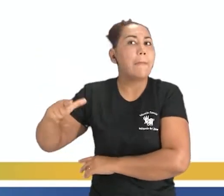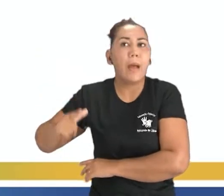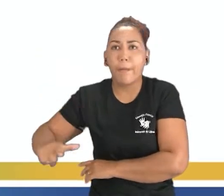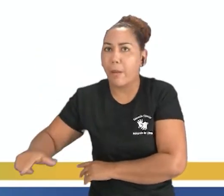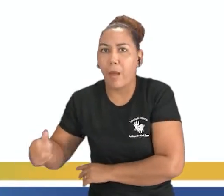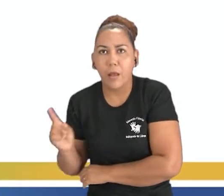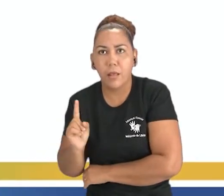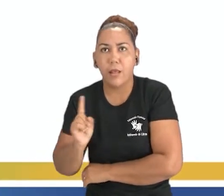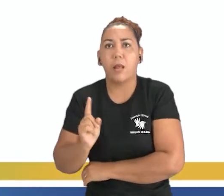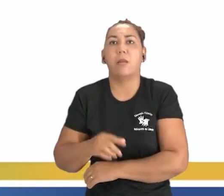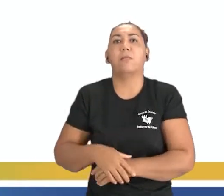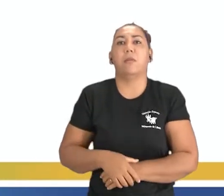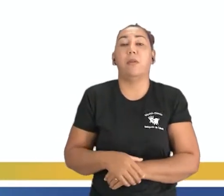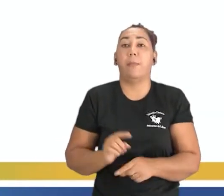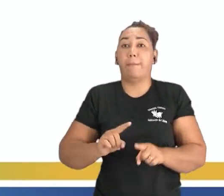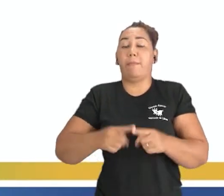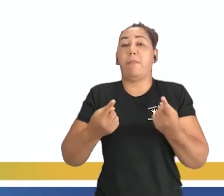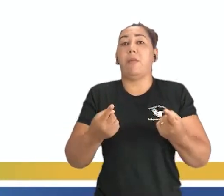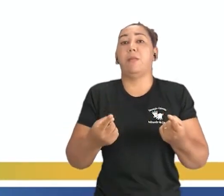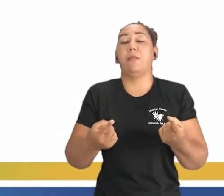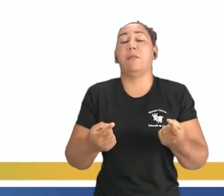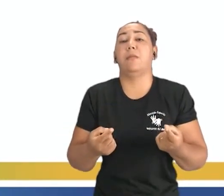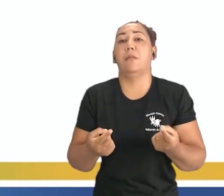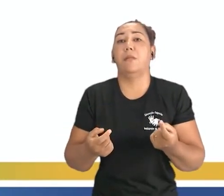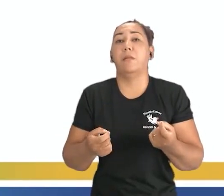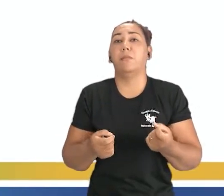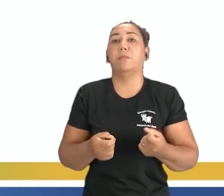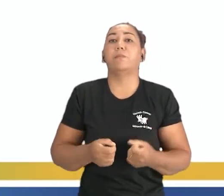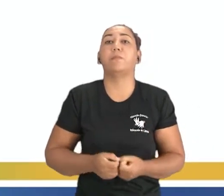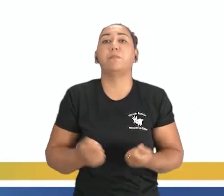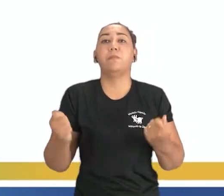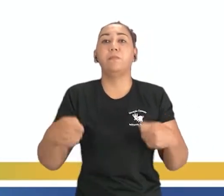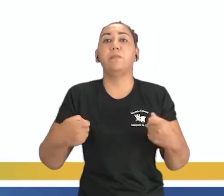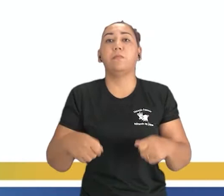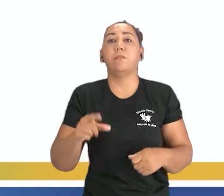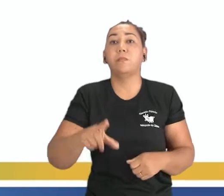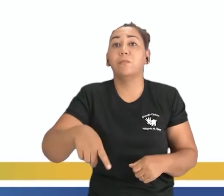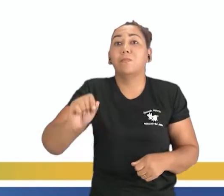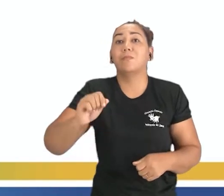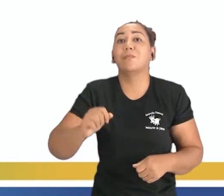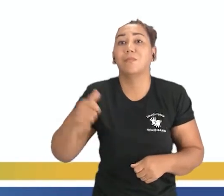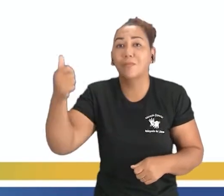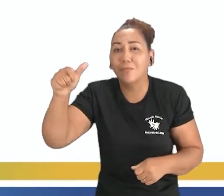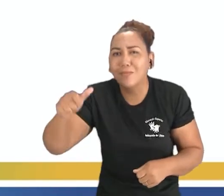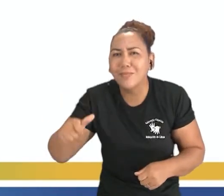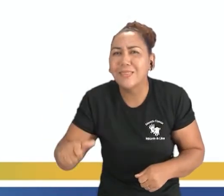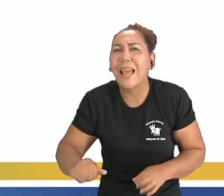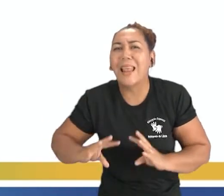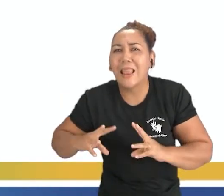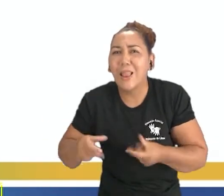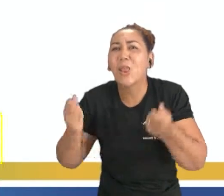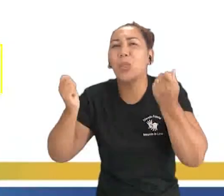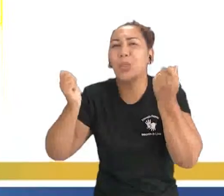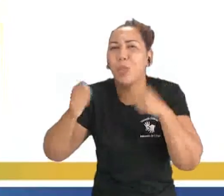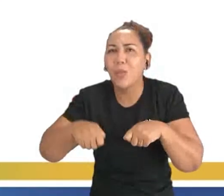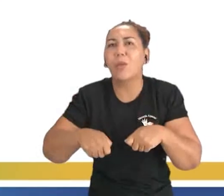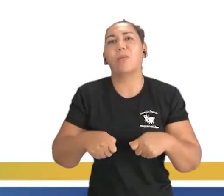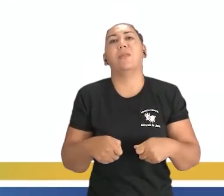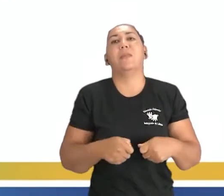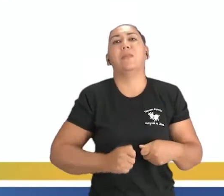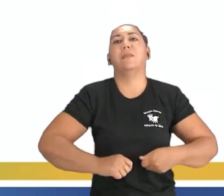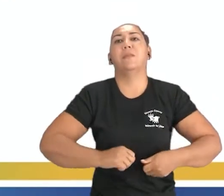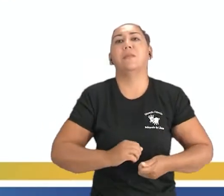devemos identificar as diferentes decisões aí que podem ser tomadas e examinar todas as possibilidades para cada uma